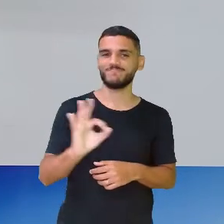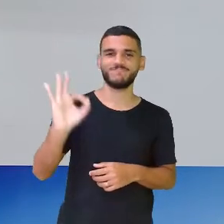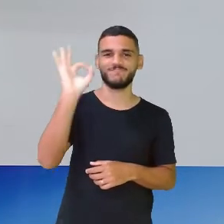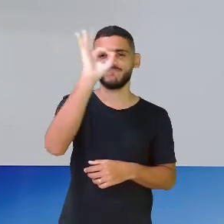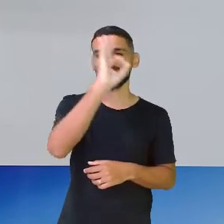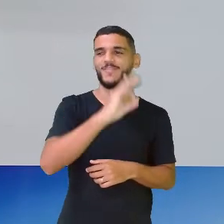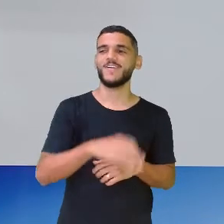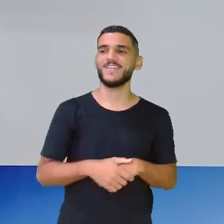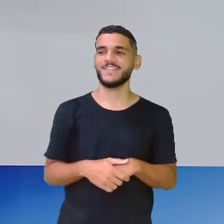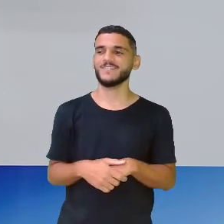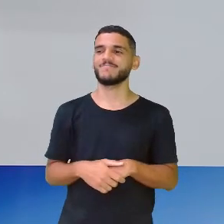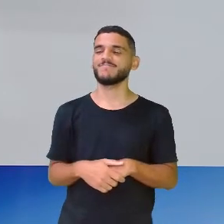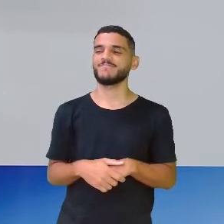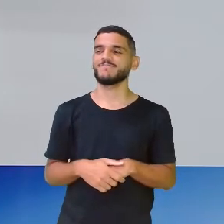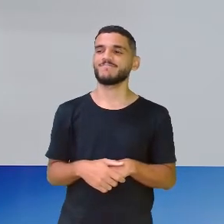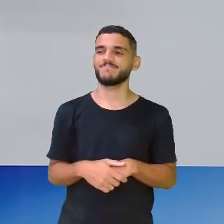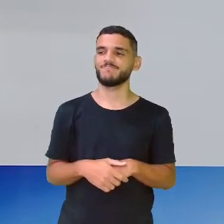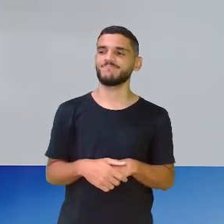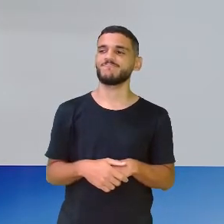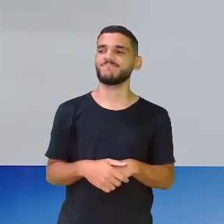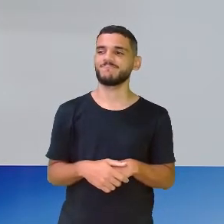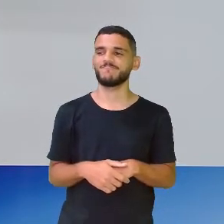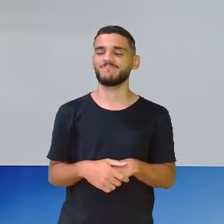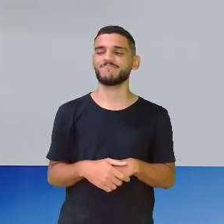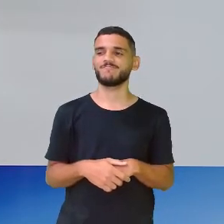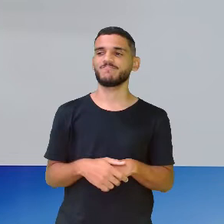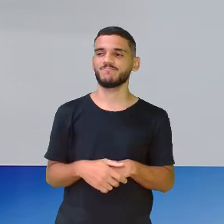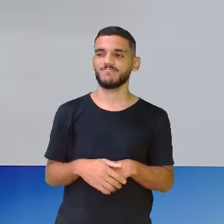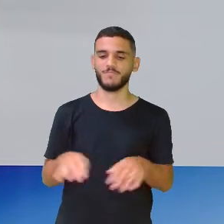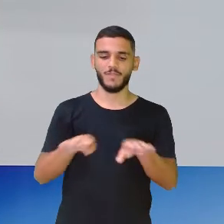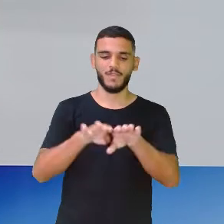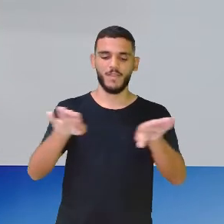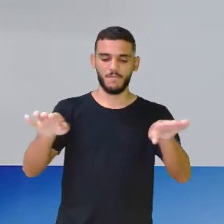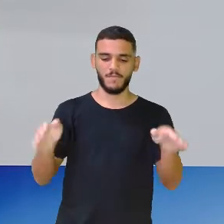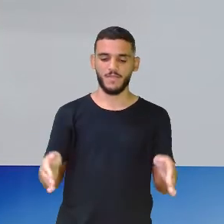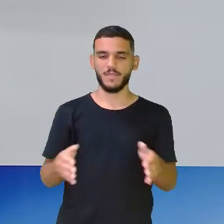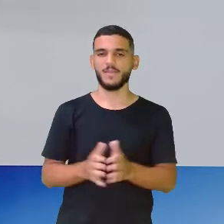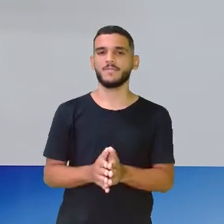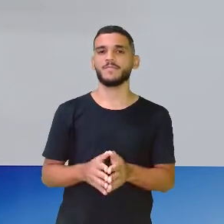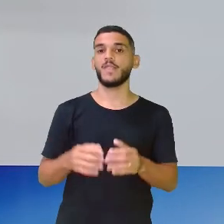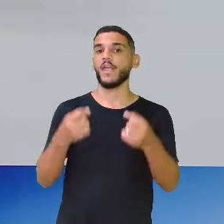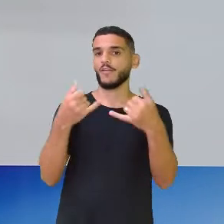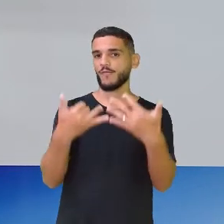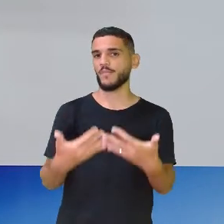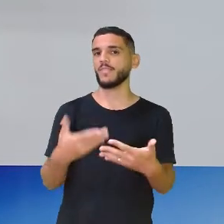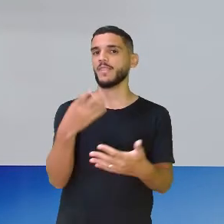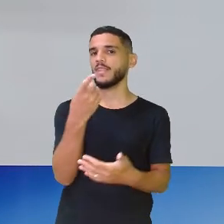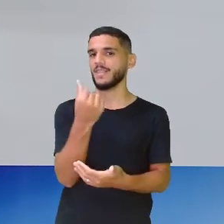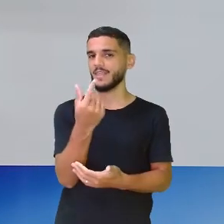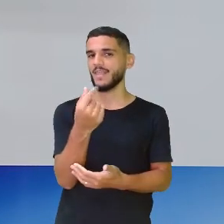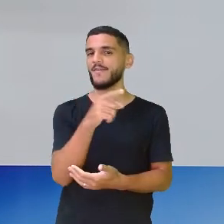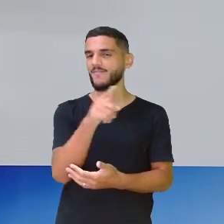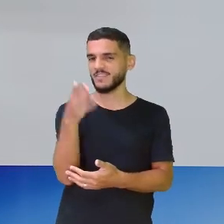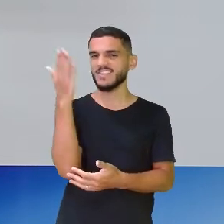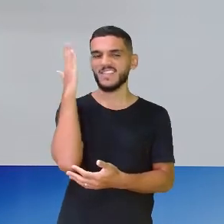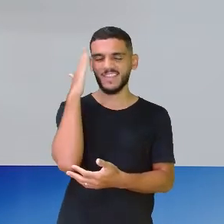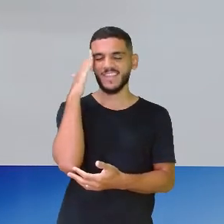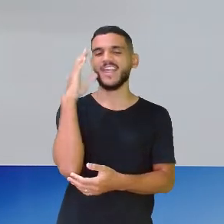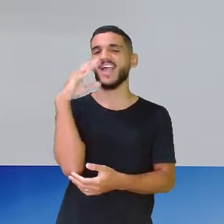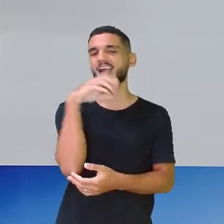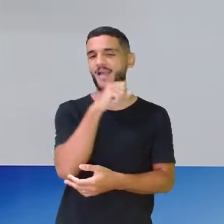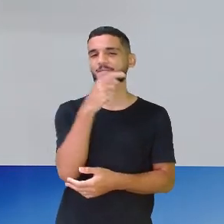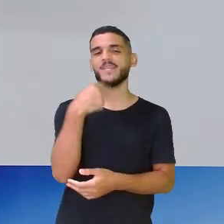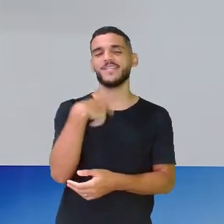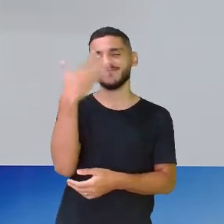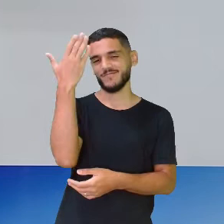esses elementos para alguma coisa? Quando falo em dinheiro, vocês entendem rapidinho, né? Eu